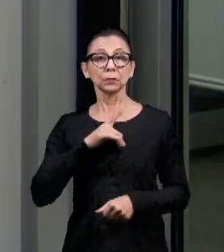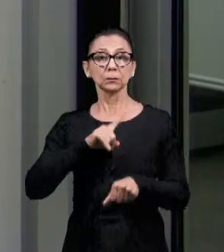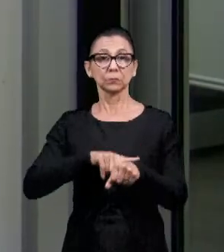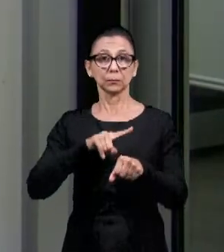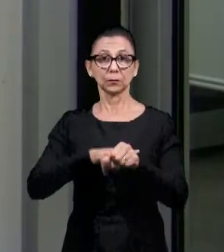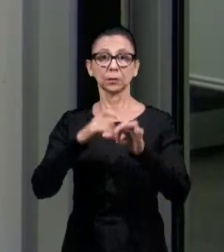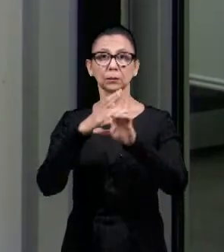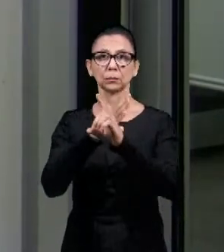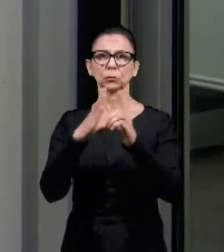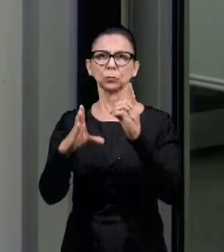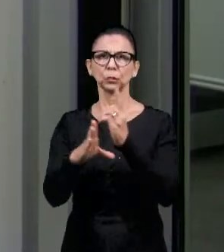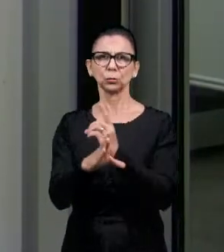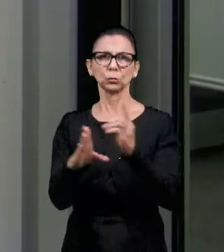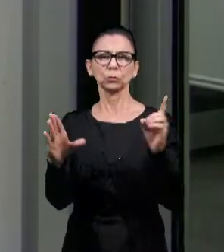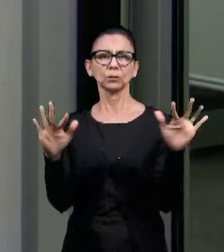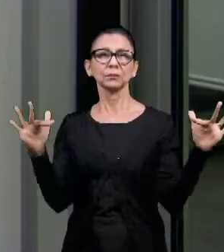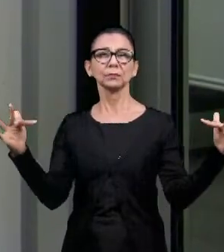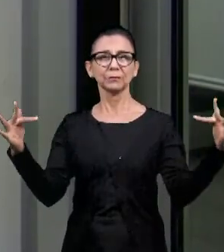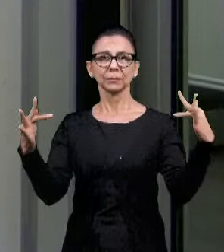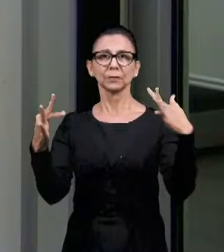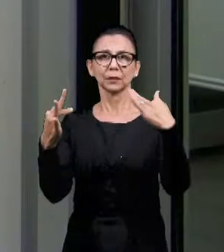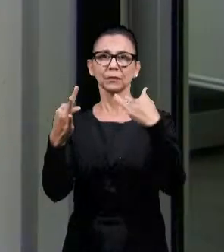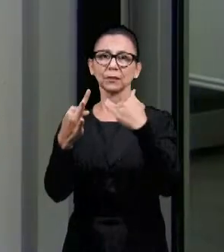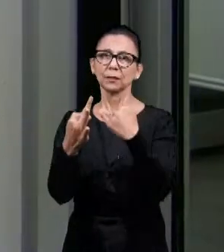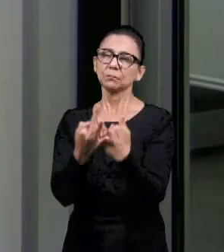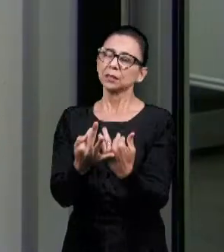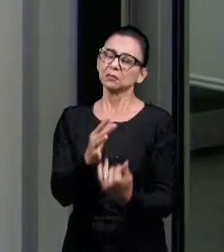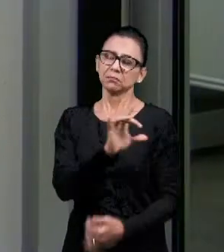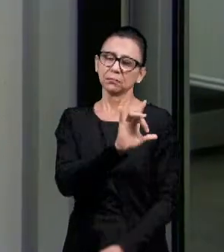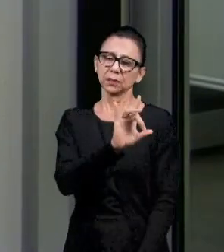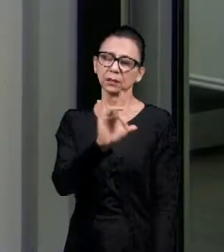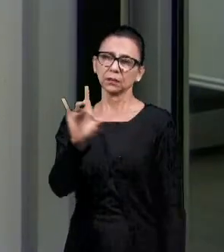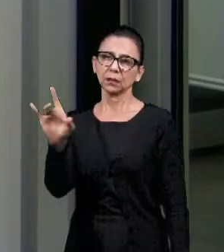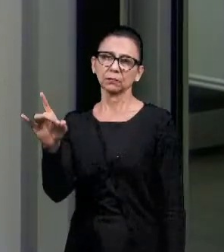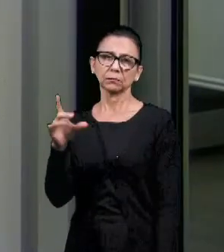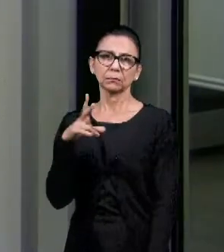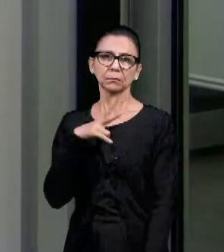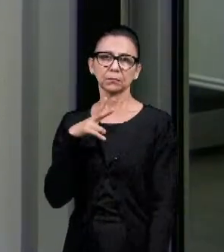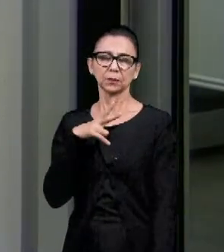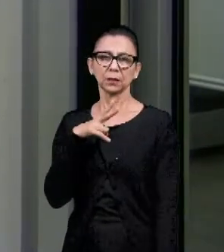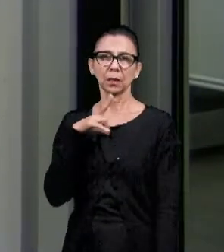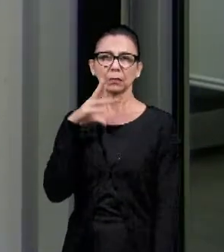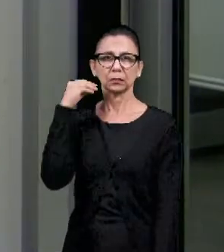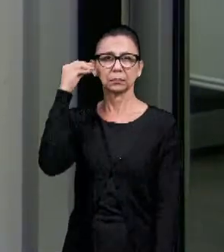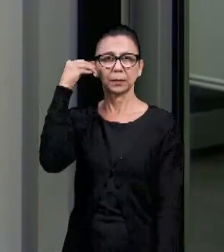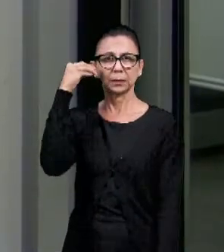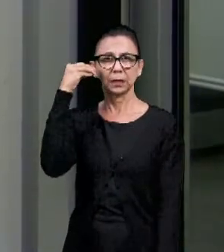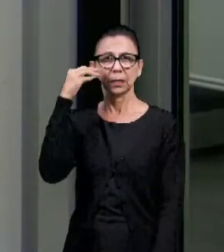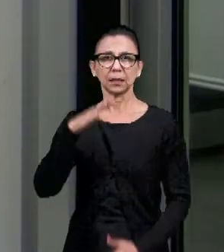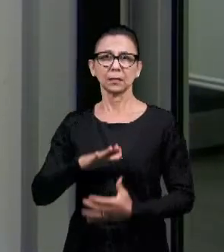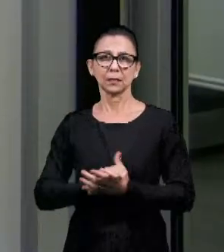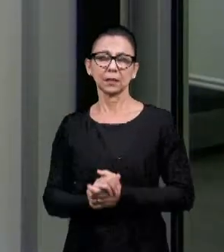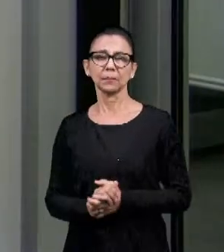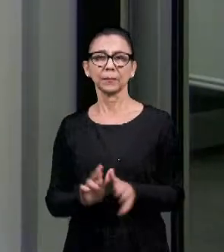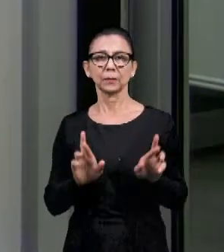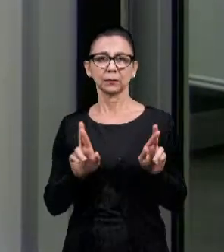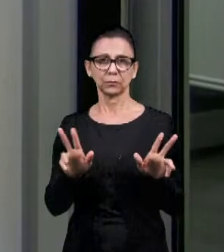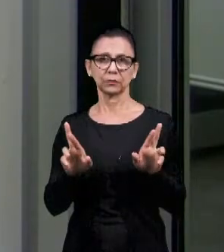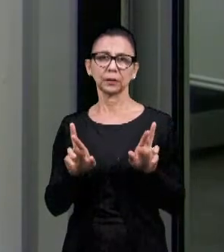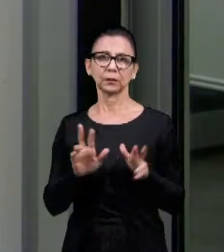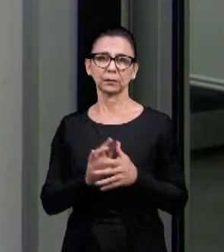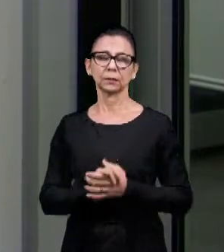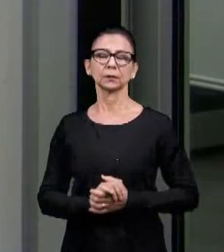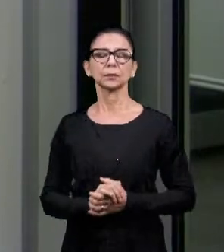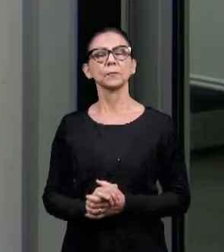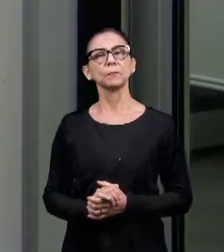E a experiência que cada um tem do batismo com o Espírito Santo, ela difere, né?